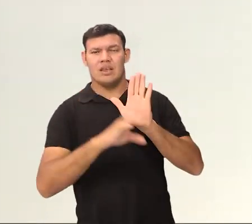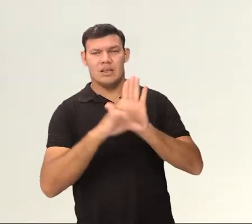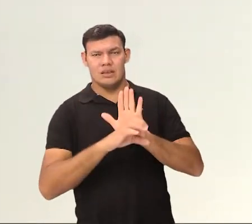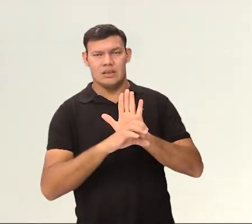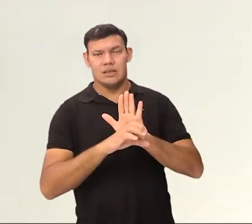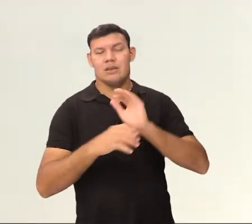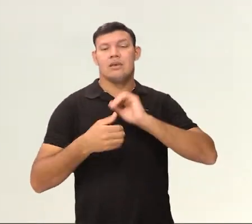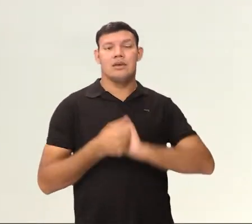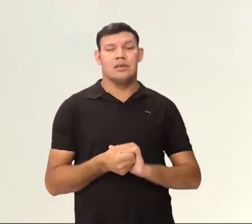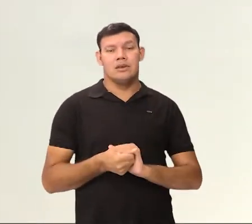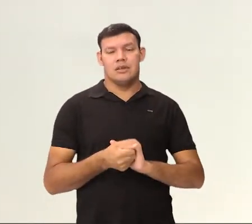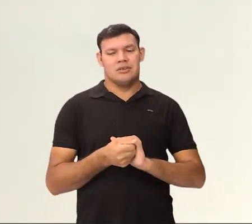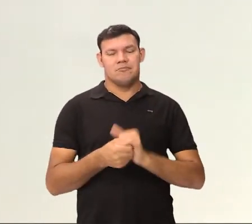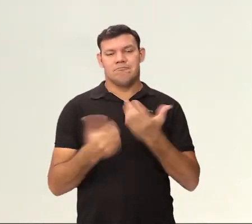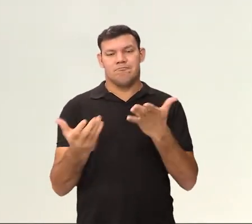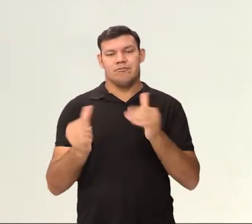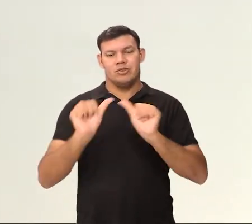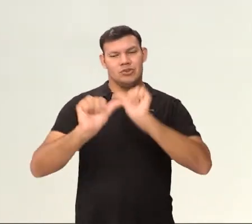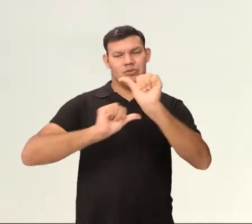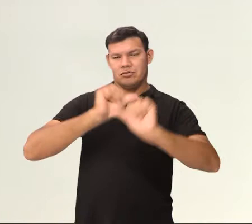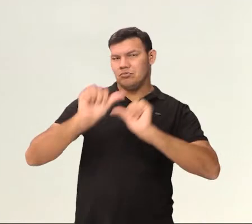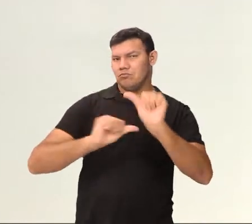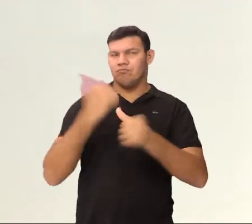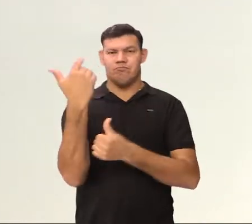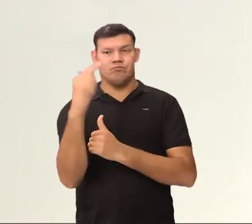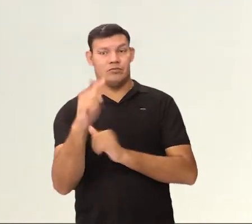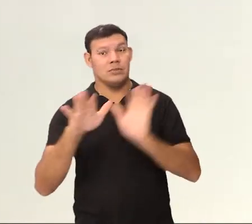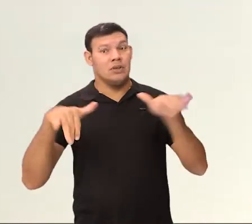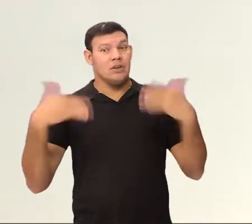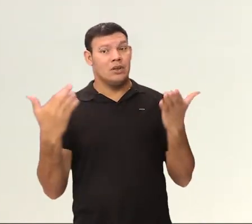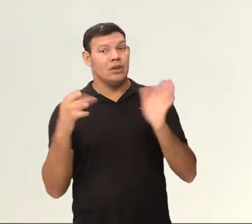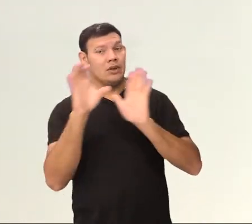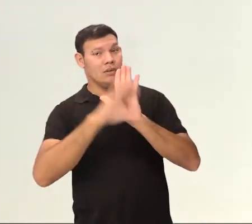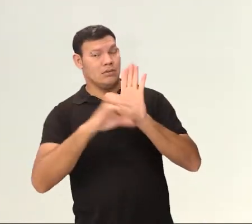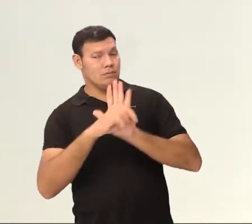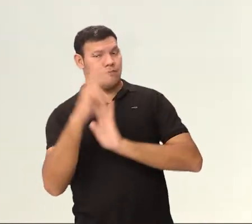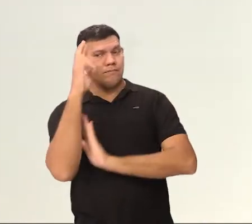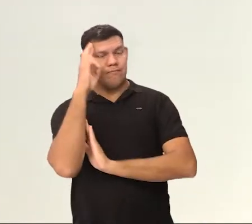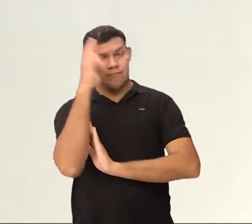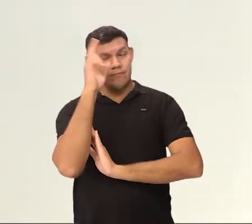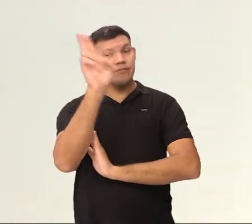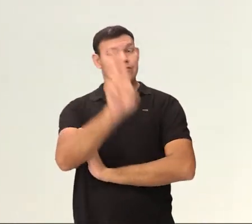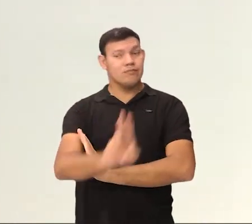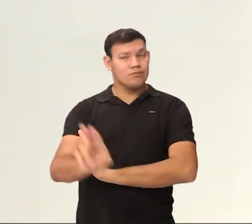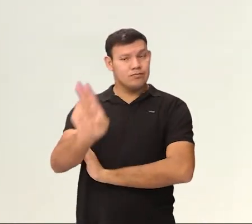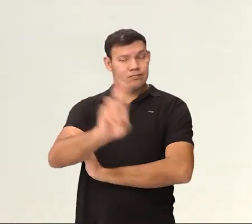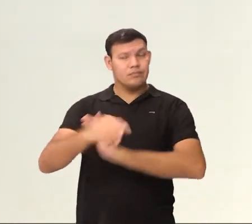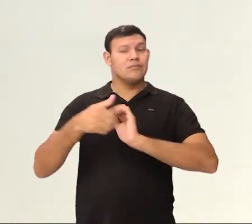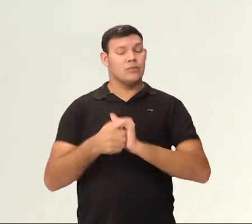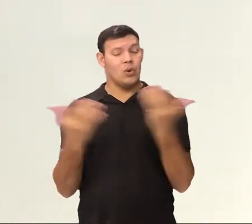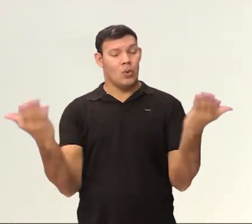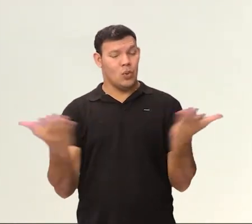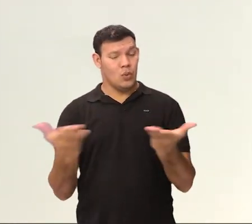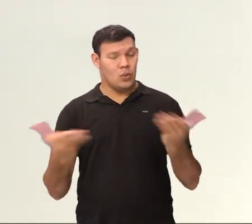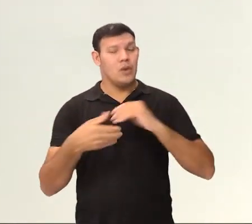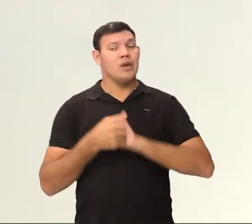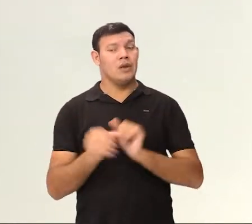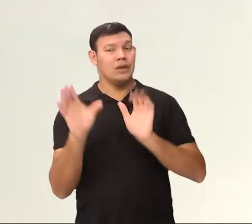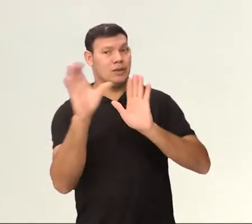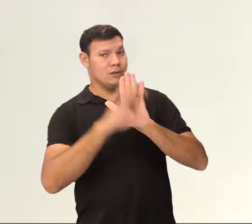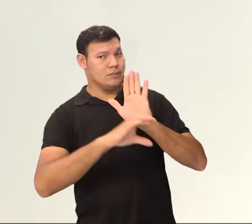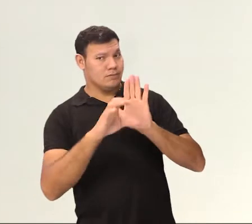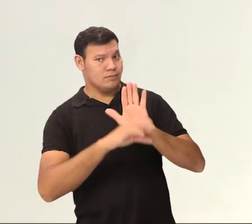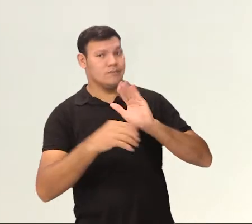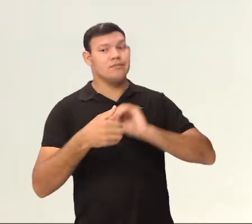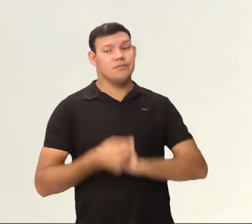se dinamiza, certo? Então, o conceito de história ele vem sendo empregado. Então, atualmente, ele tem um conceito que